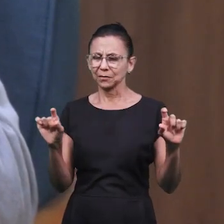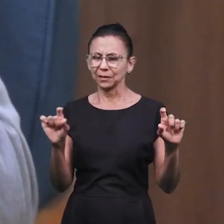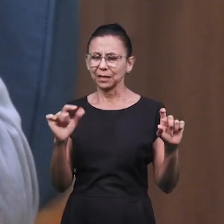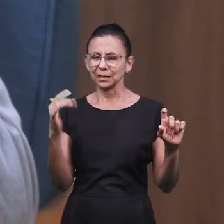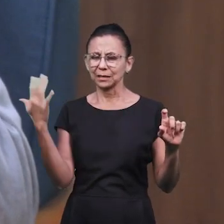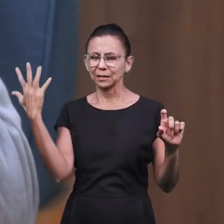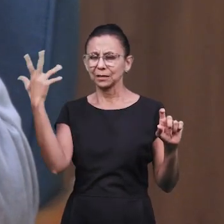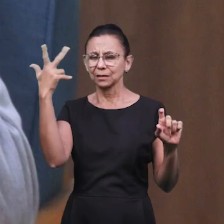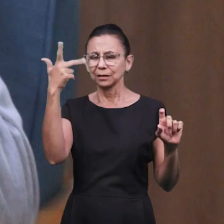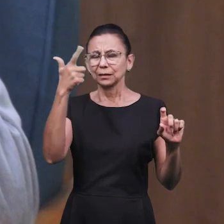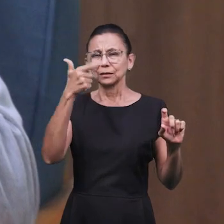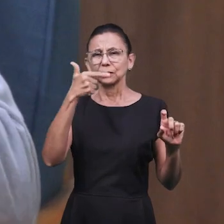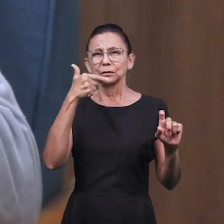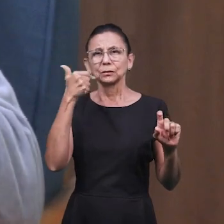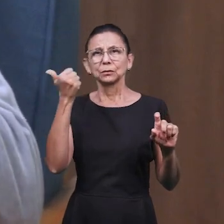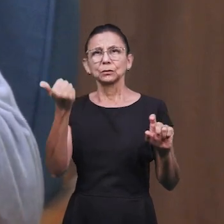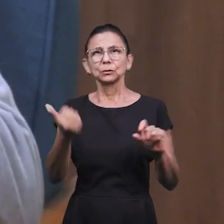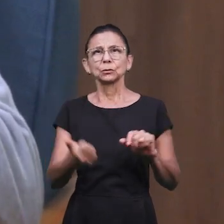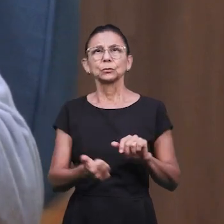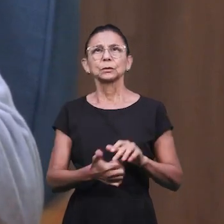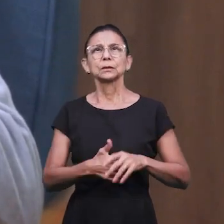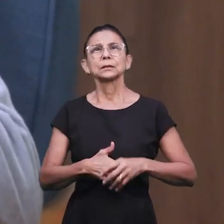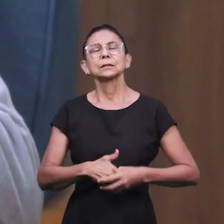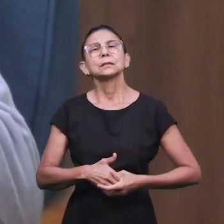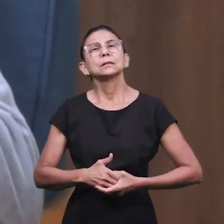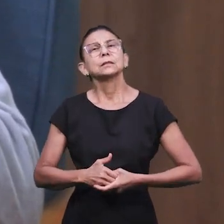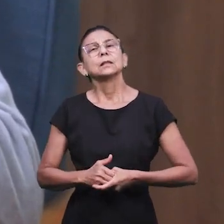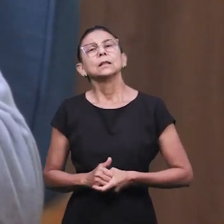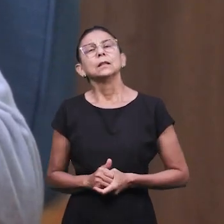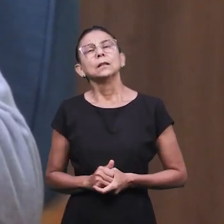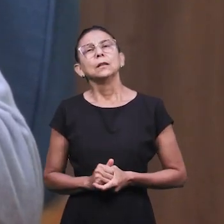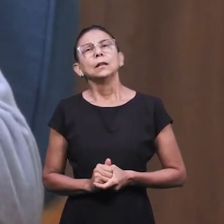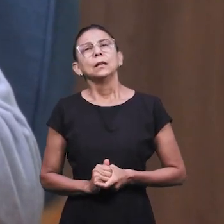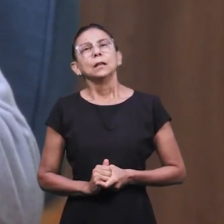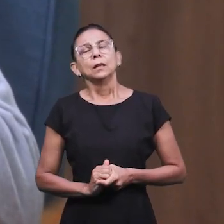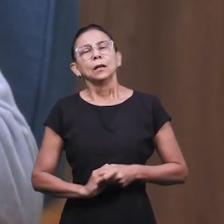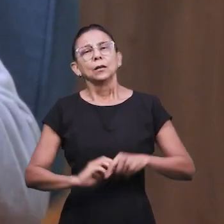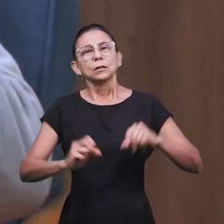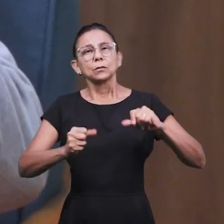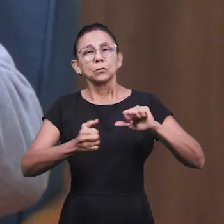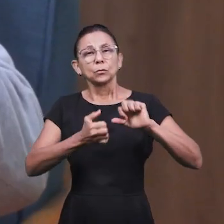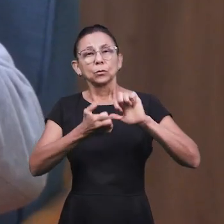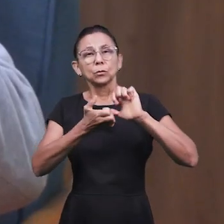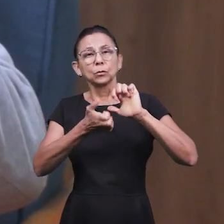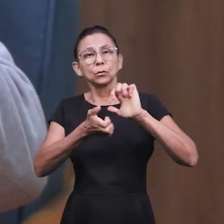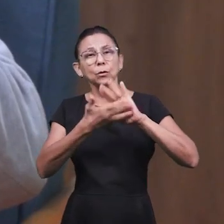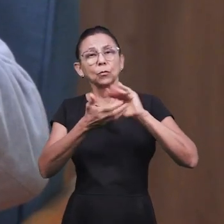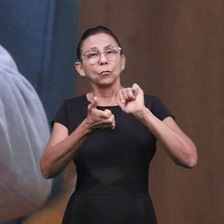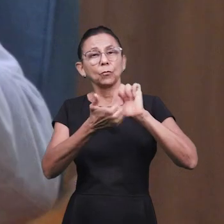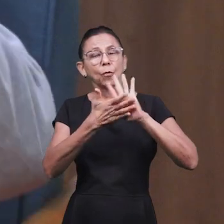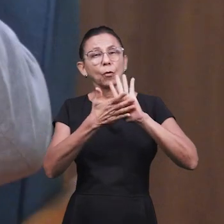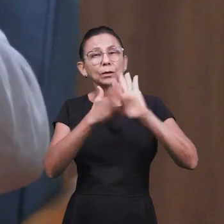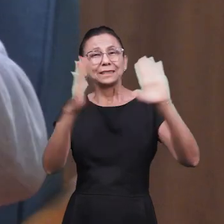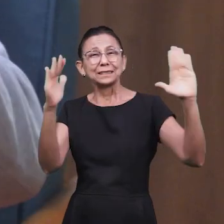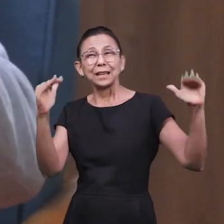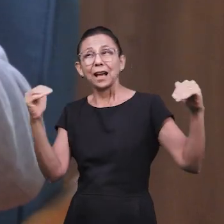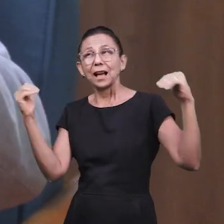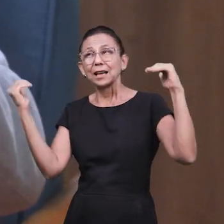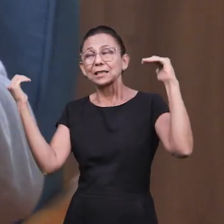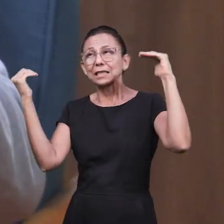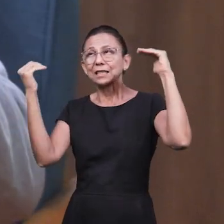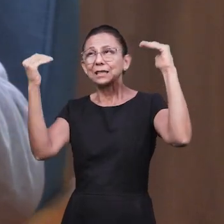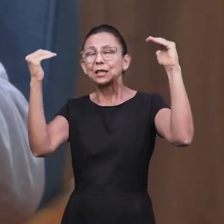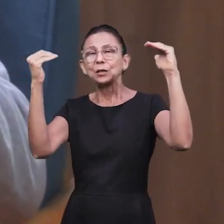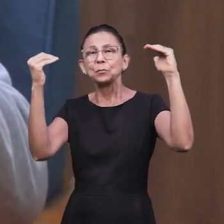Cântico dos Cânticos, que é de Salomão. Então, o louvor dos